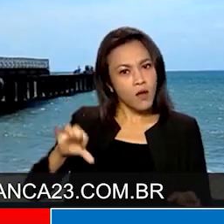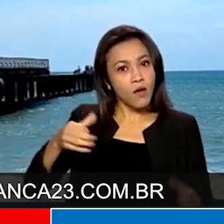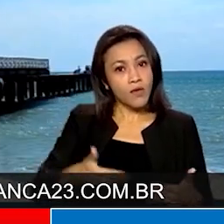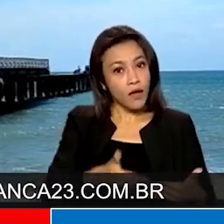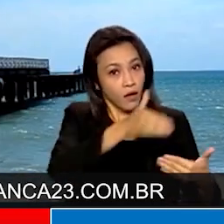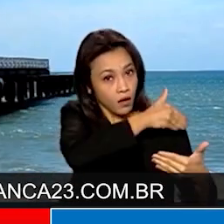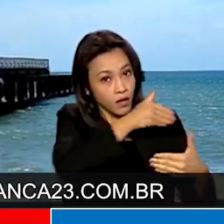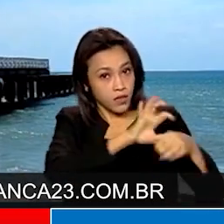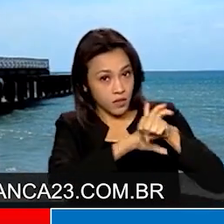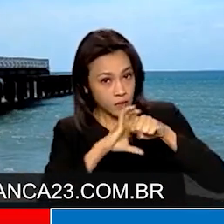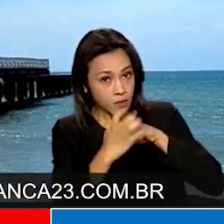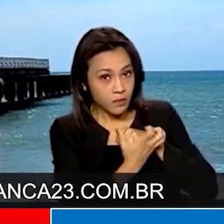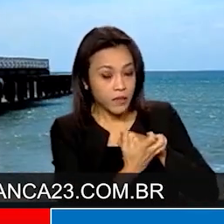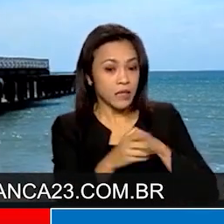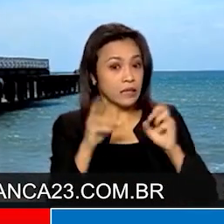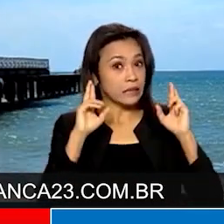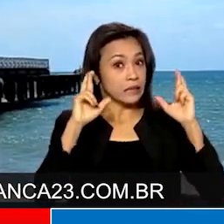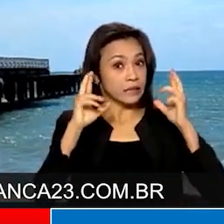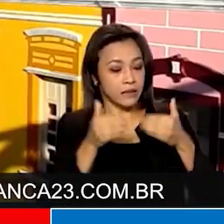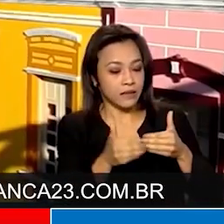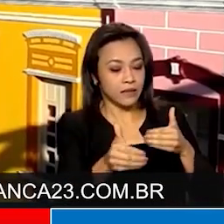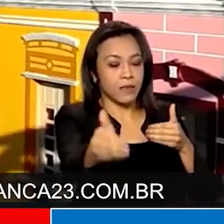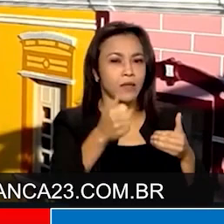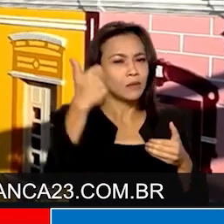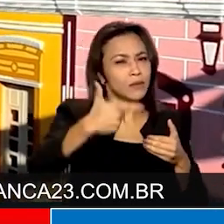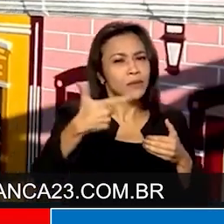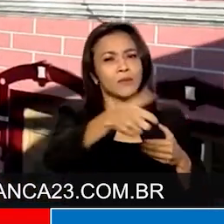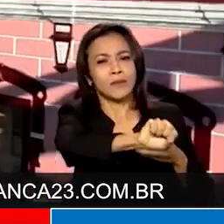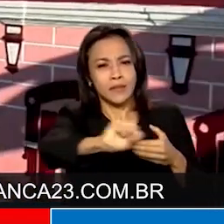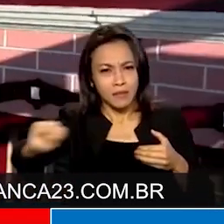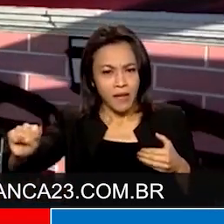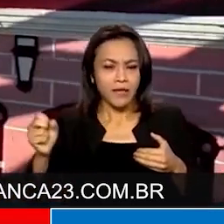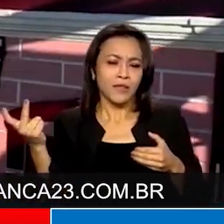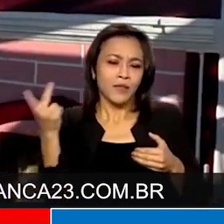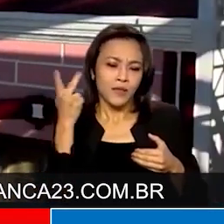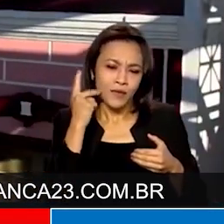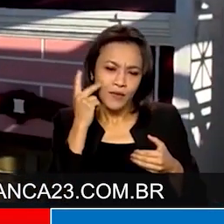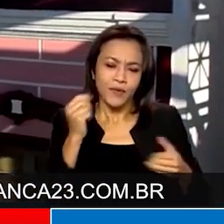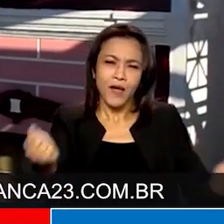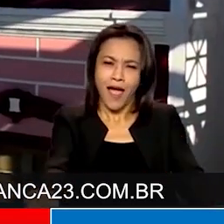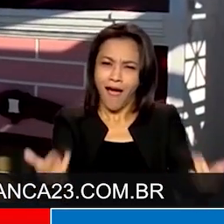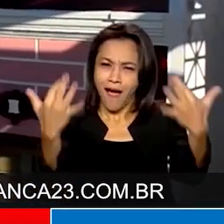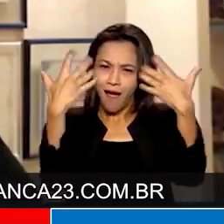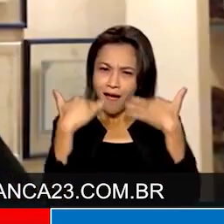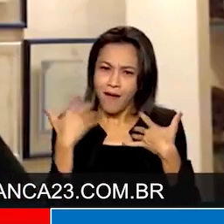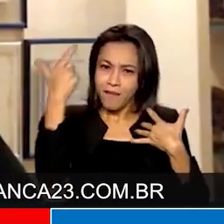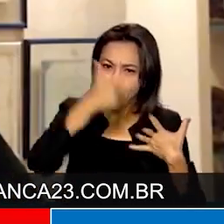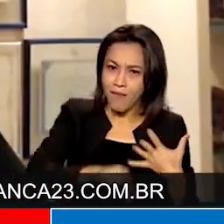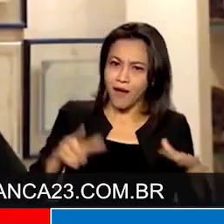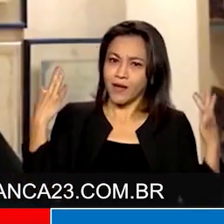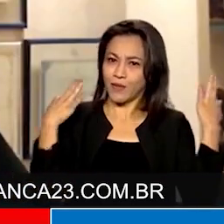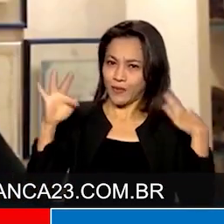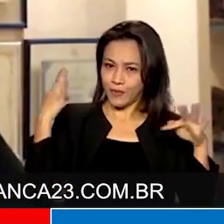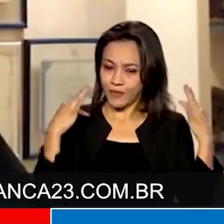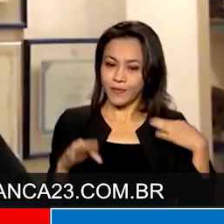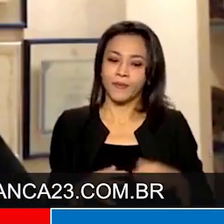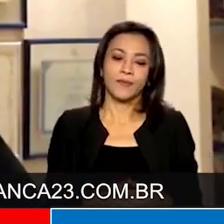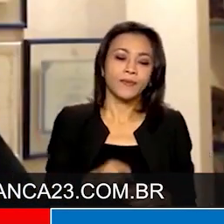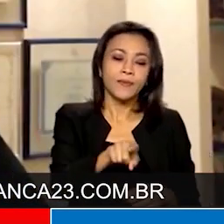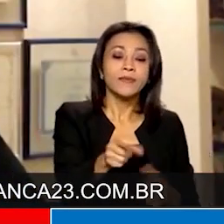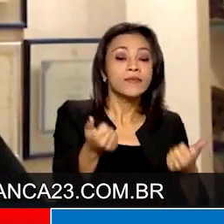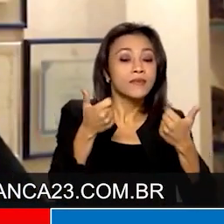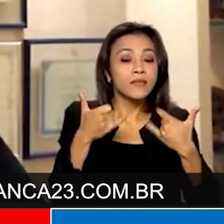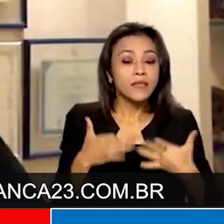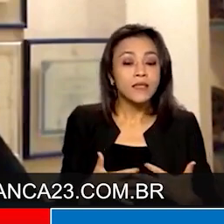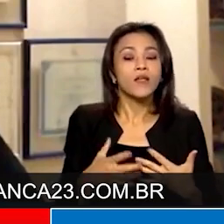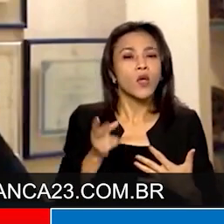autonomia EA expectativa é que no segundo semestre o estado receba ainda mais turistas passamos a ter novamente